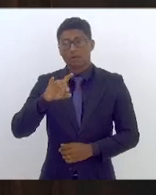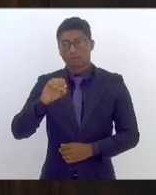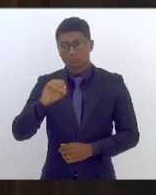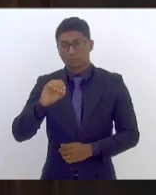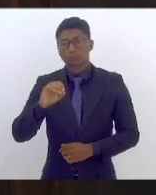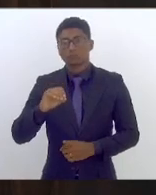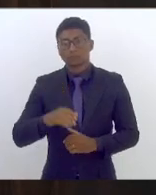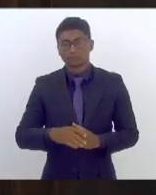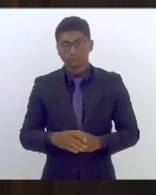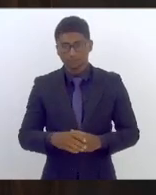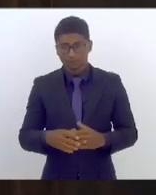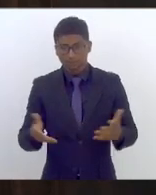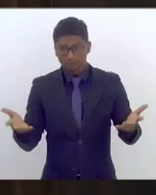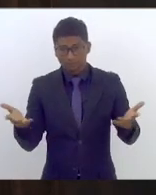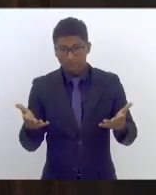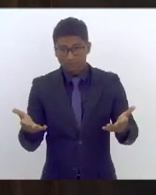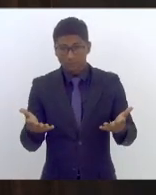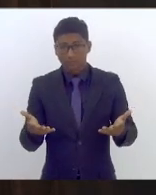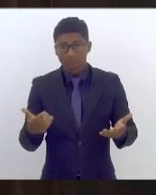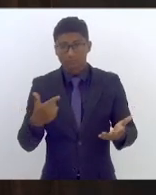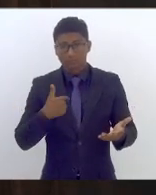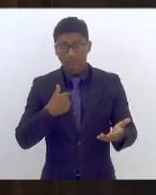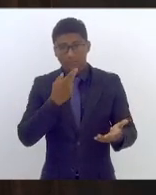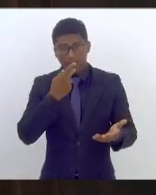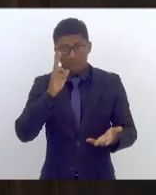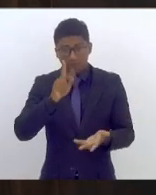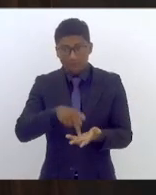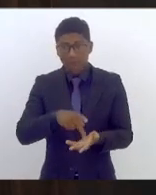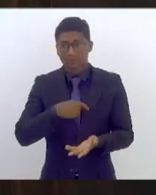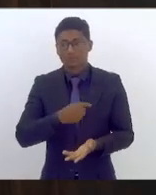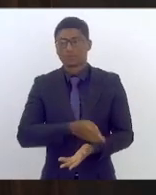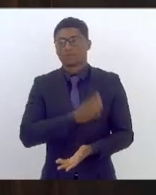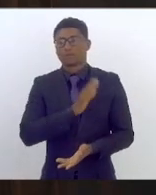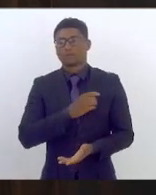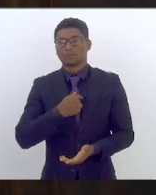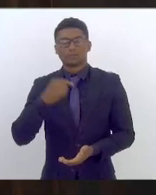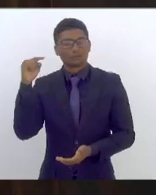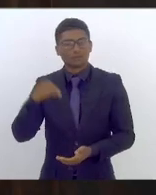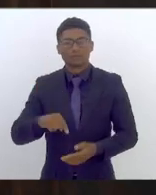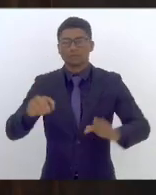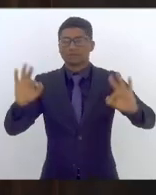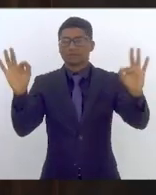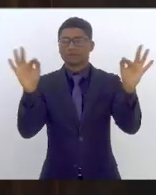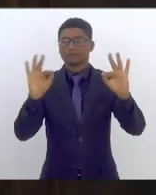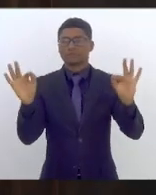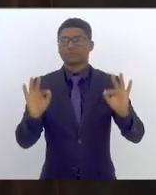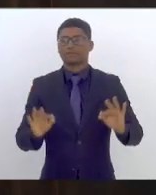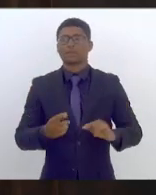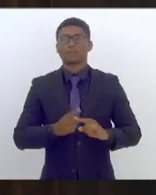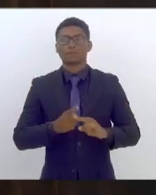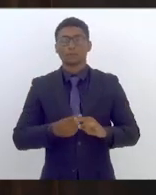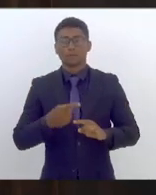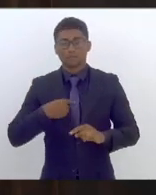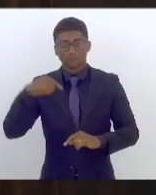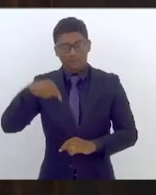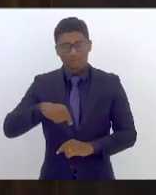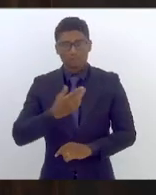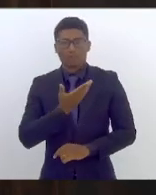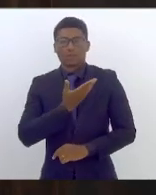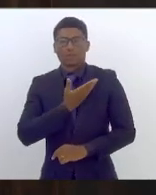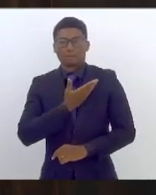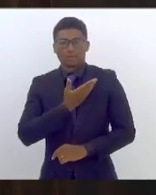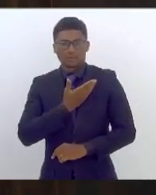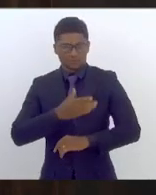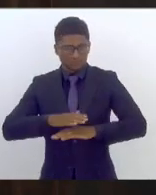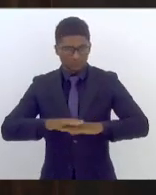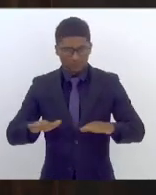nesse momento com meu coração estou aqui feliz mas eu não estou como uma amiga eu estou com muito mais de